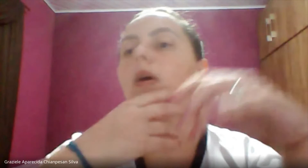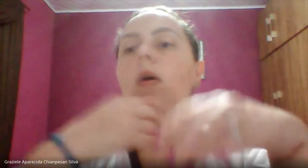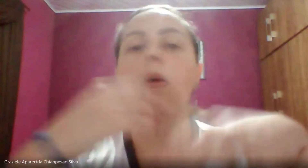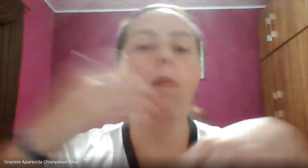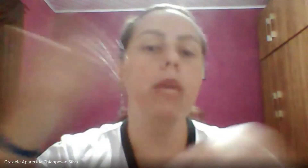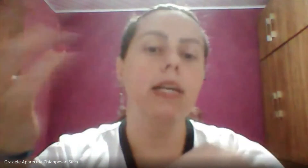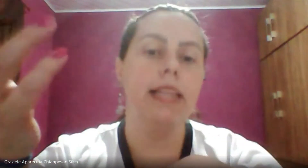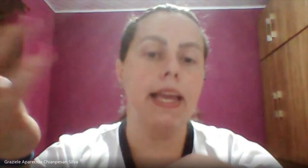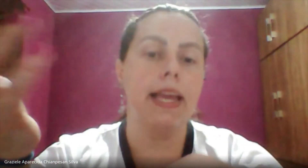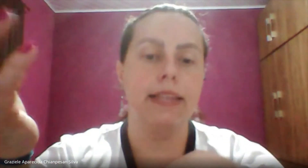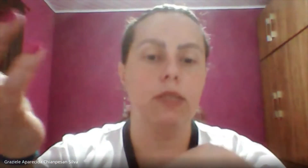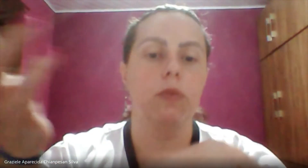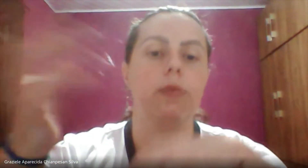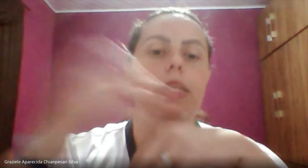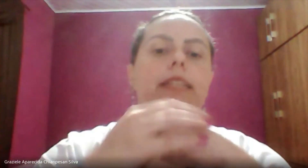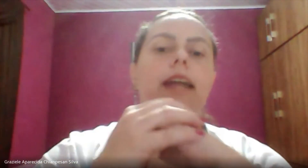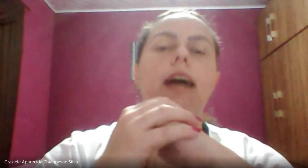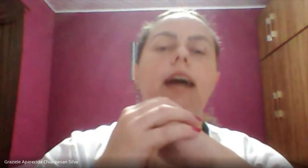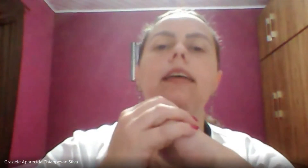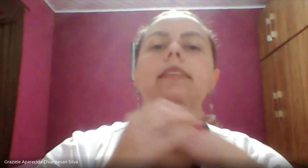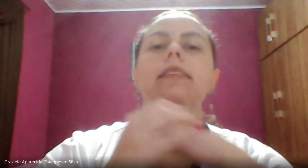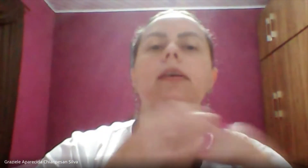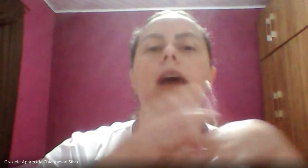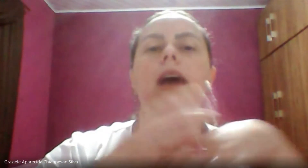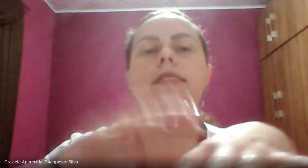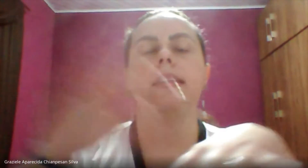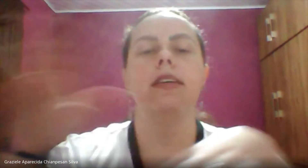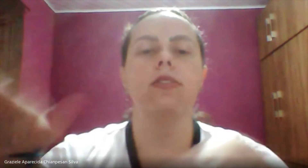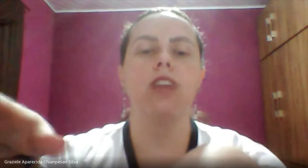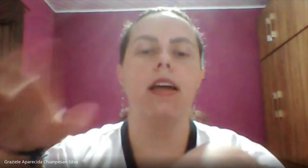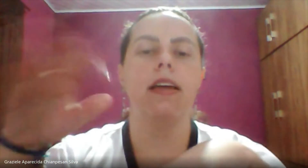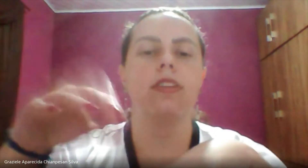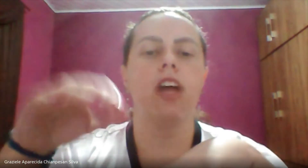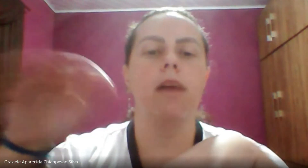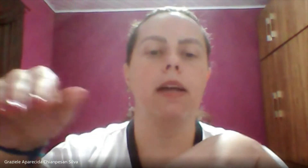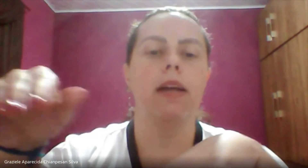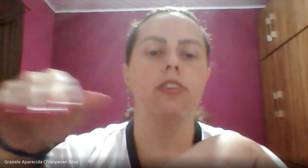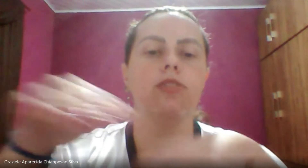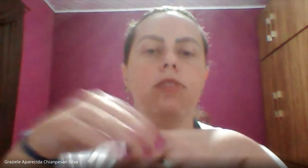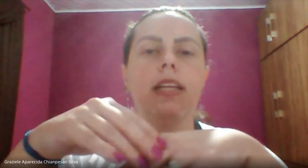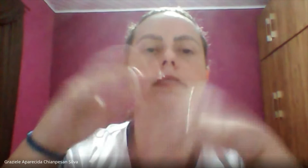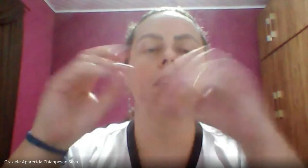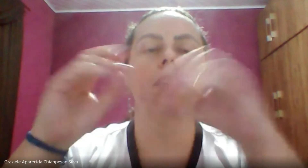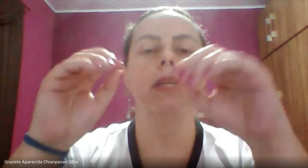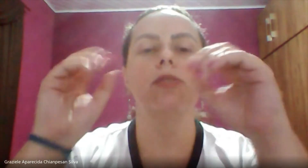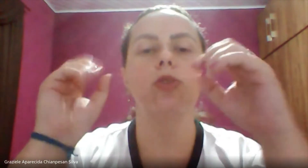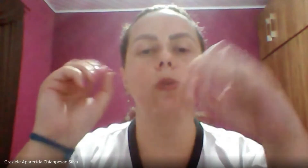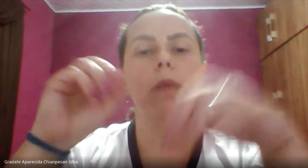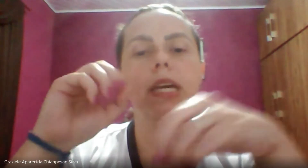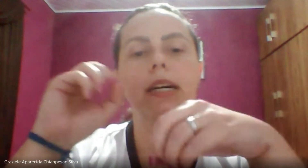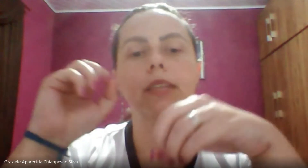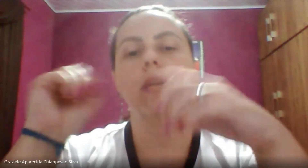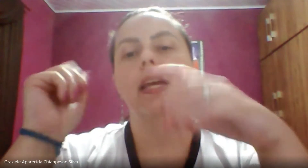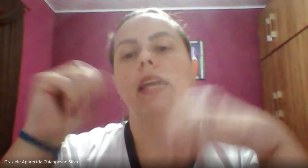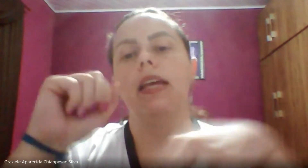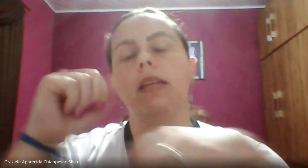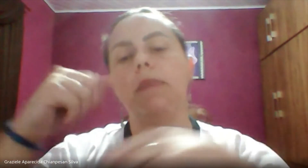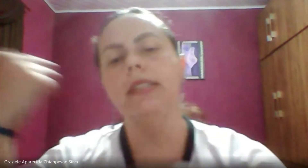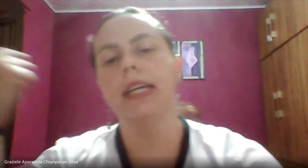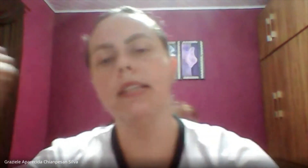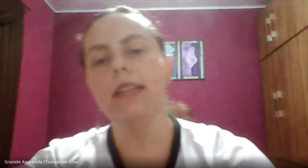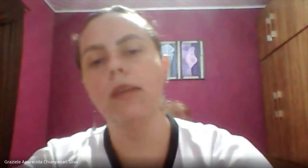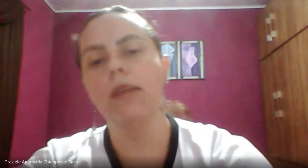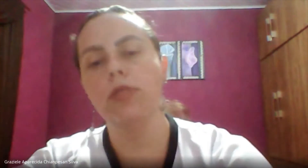teclado ou o piano elétrico, tá? Então, aí seria já a parte do teclado. Lembrando que o piano,